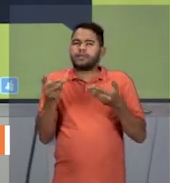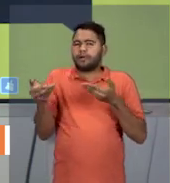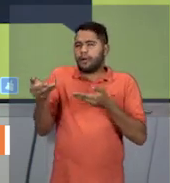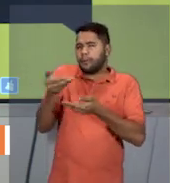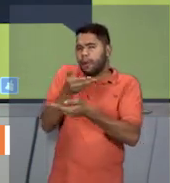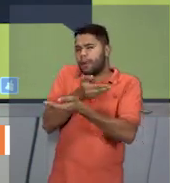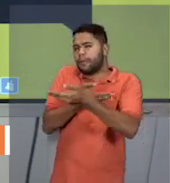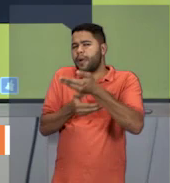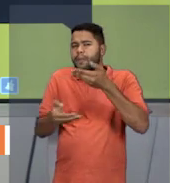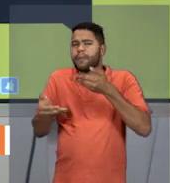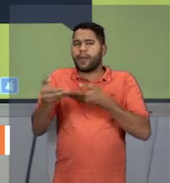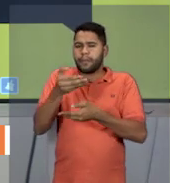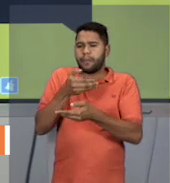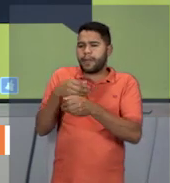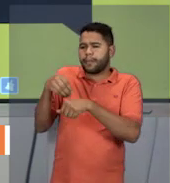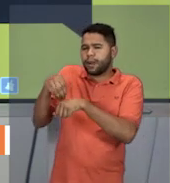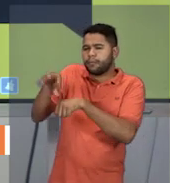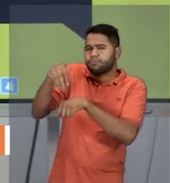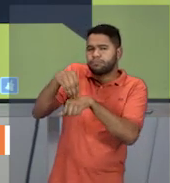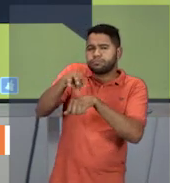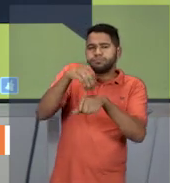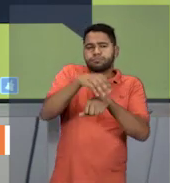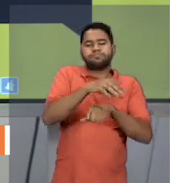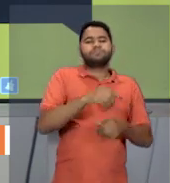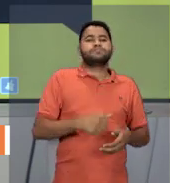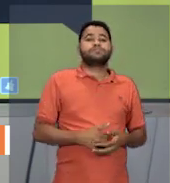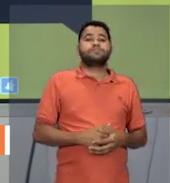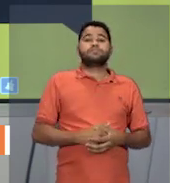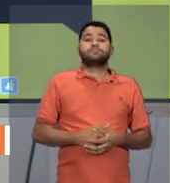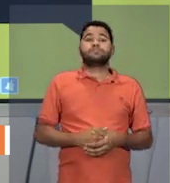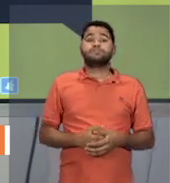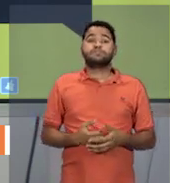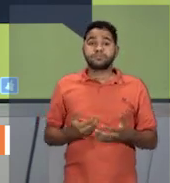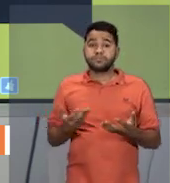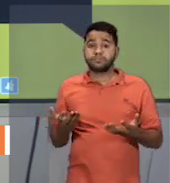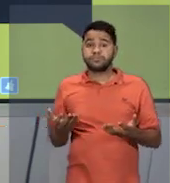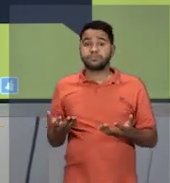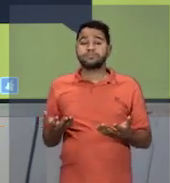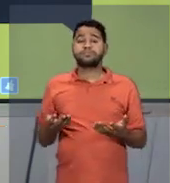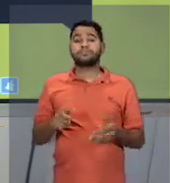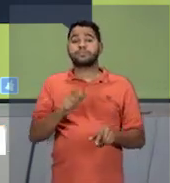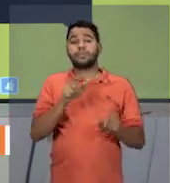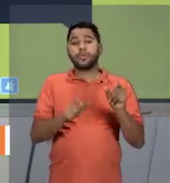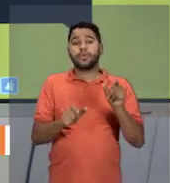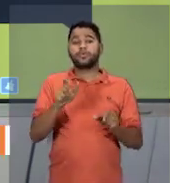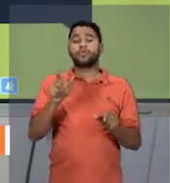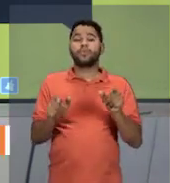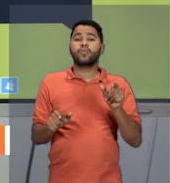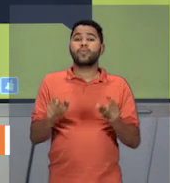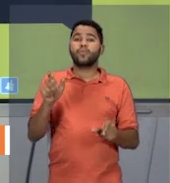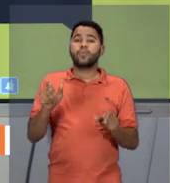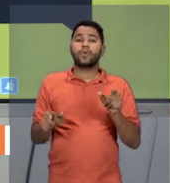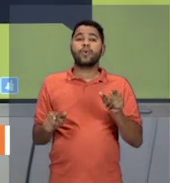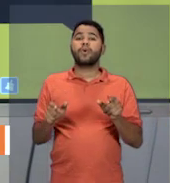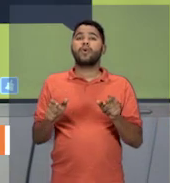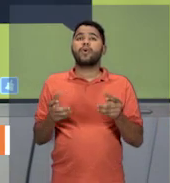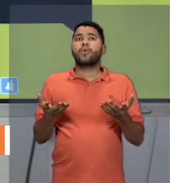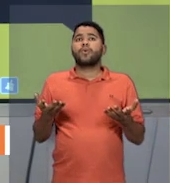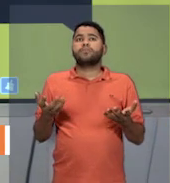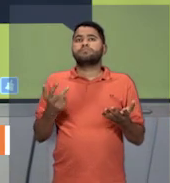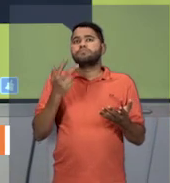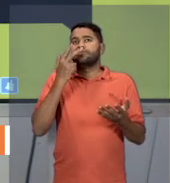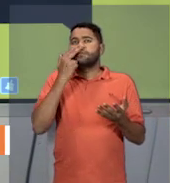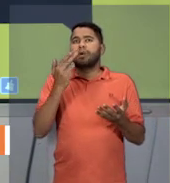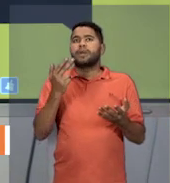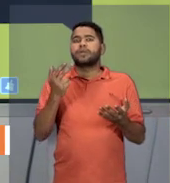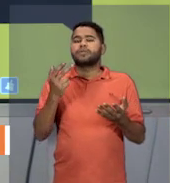intermediador, né, um mediador entre os indígenas e os espanhóis. E essas pessoas faziam, basicamente,